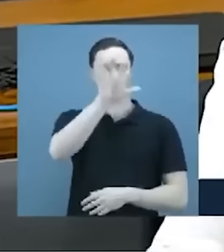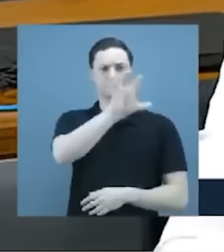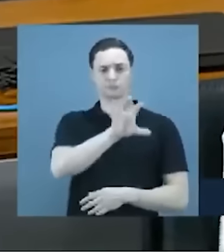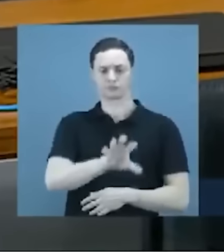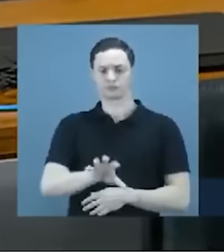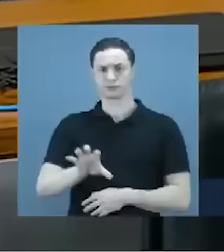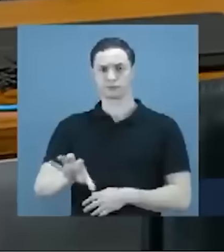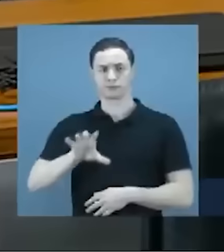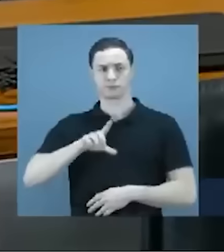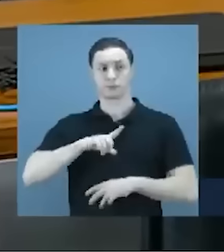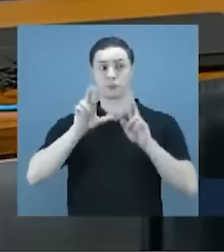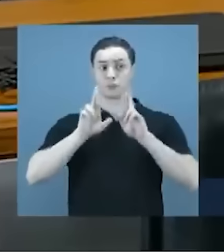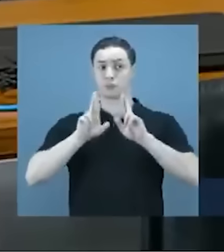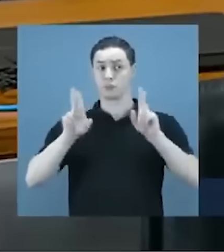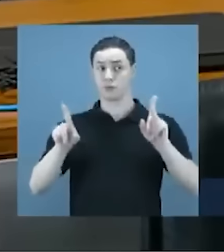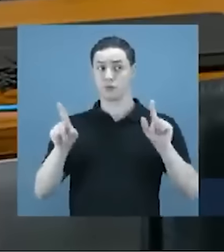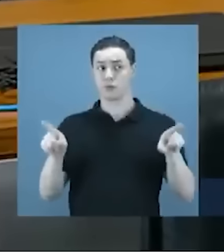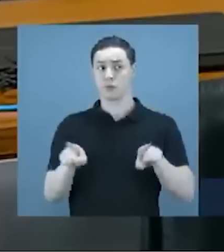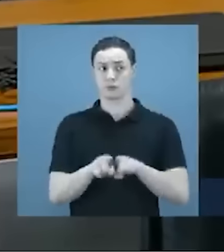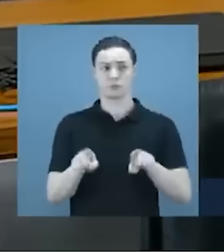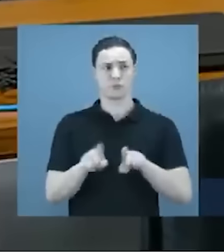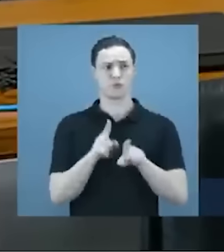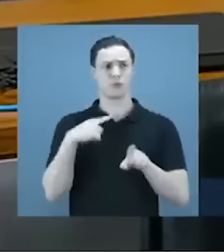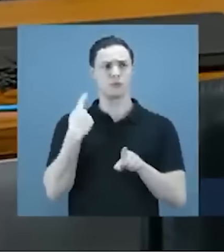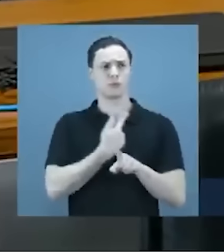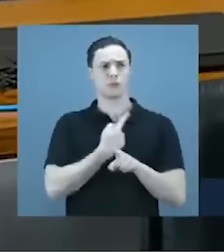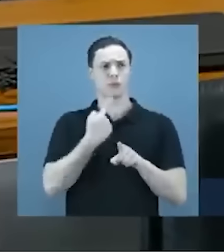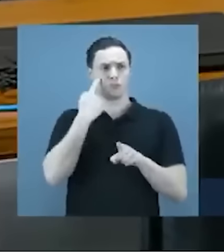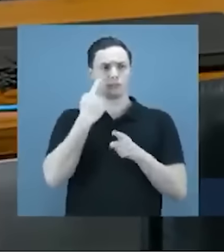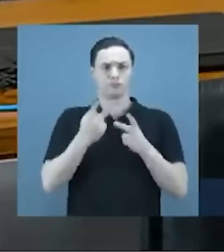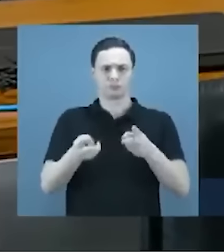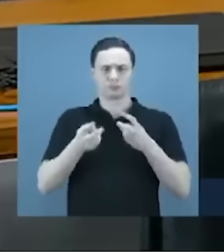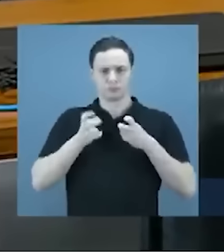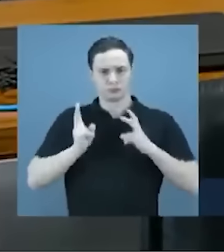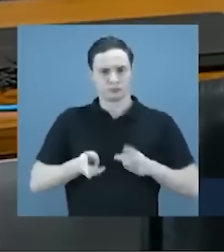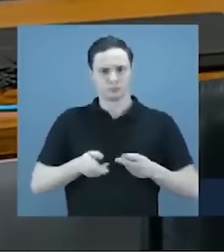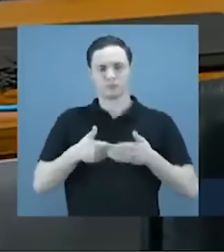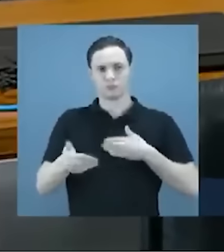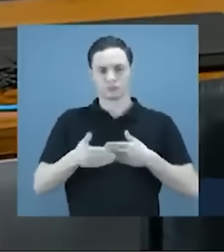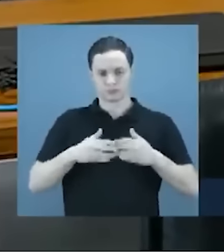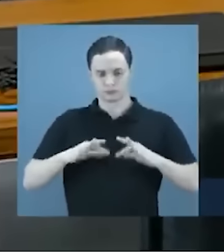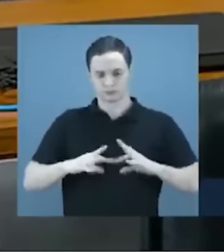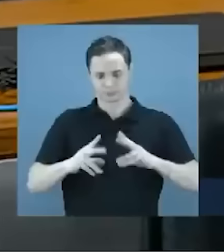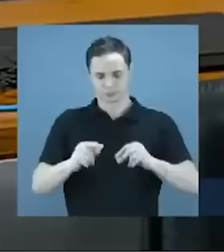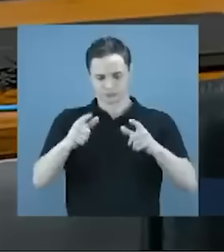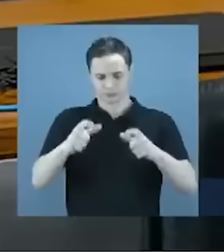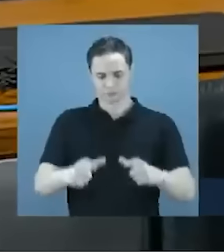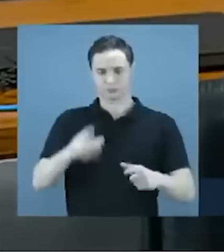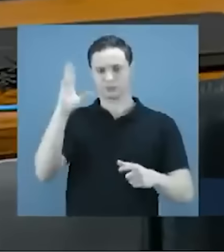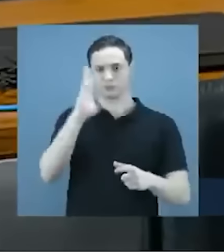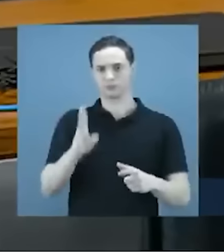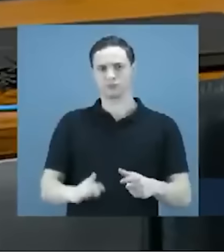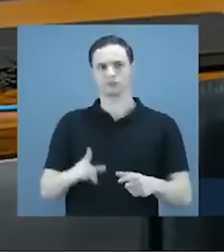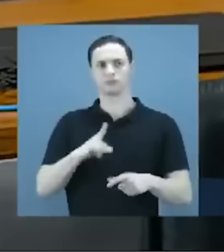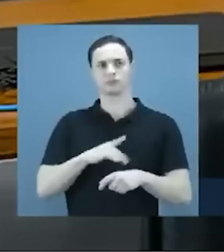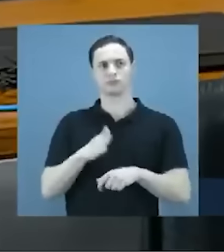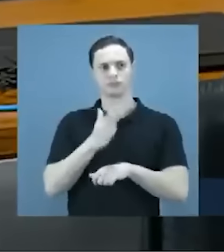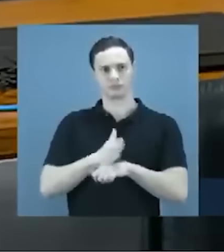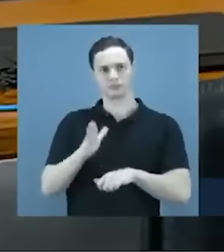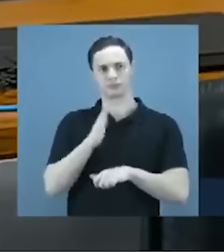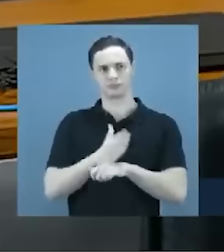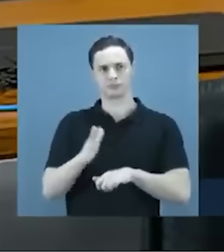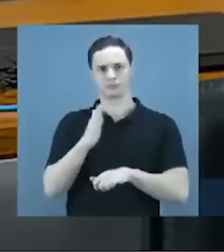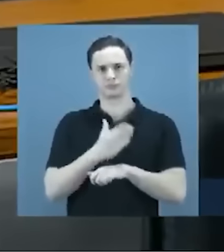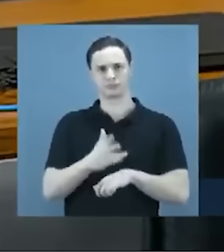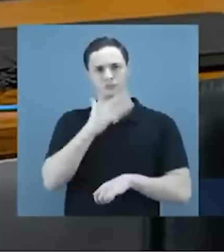perfis diferenciados e a gente percebe em todas as regiões do Brasil essa prática